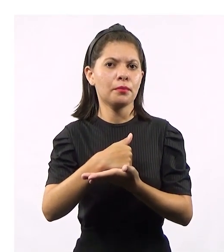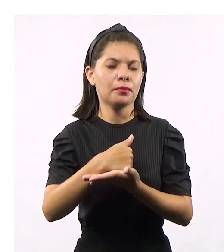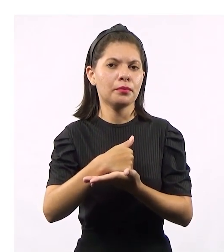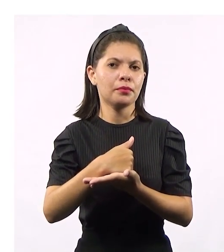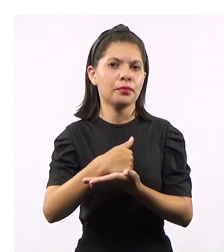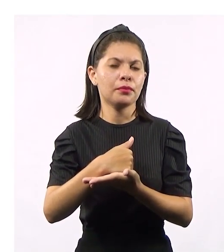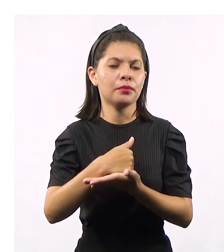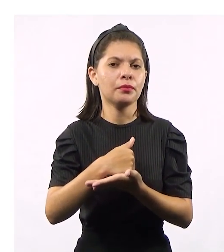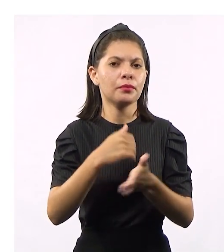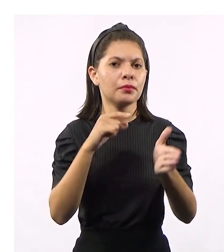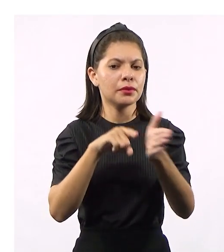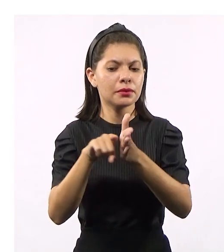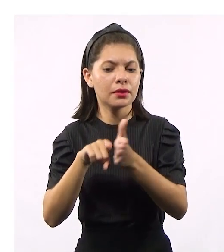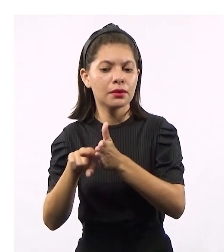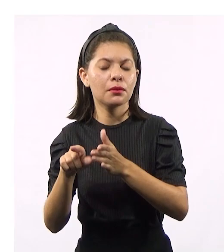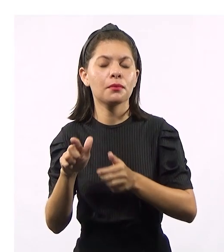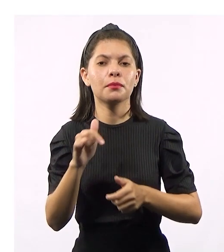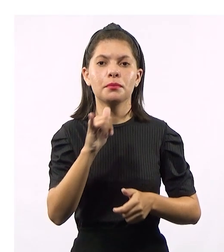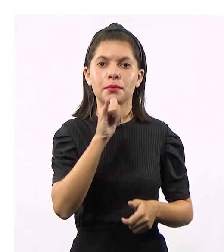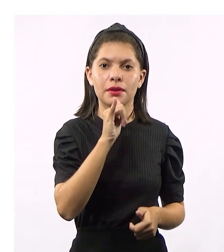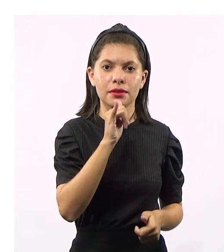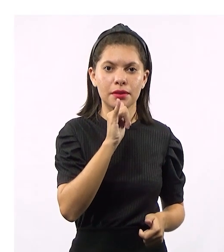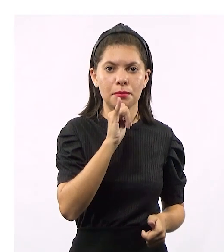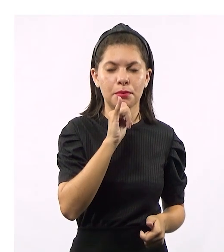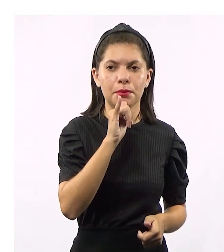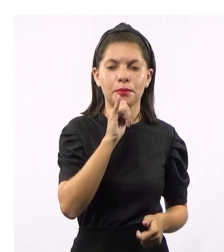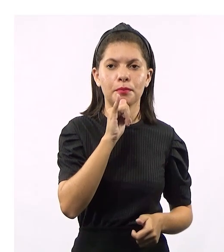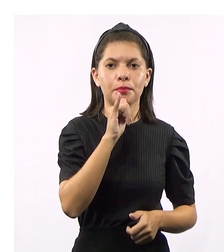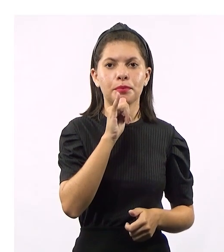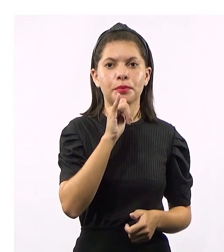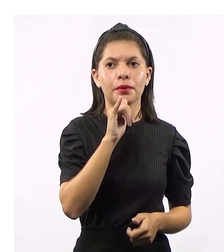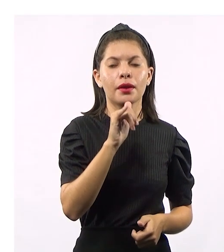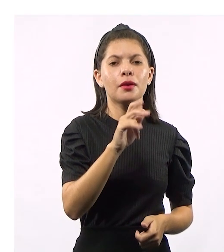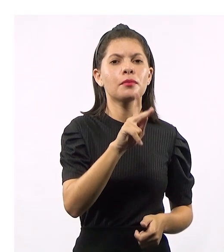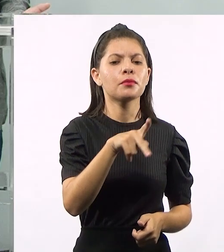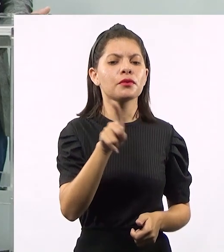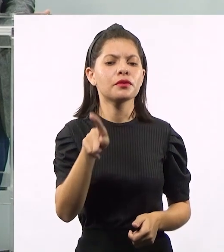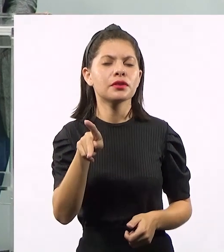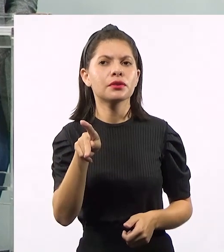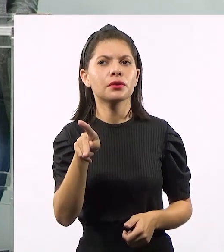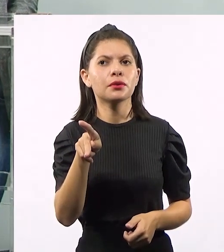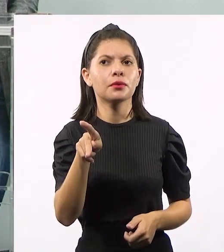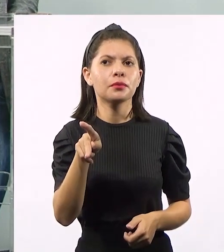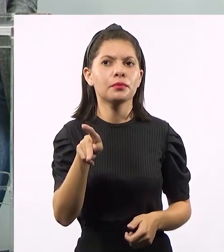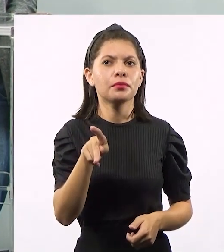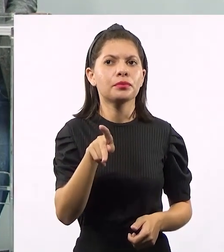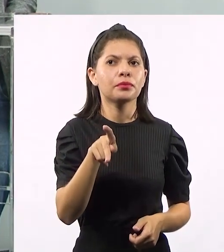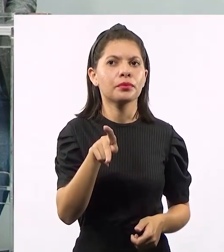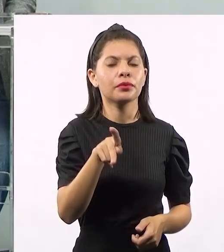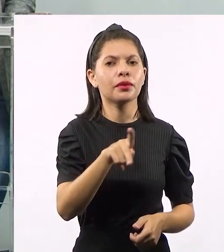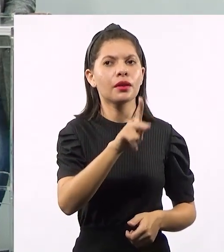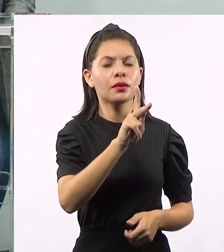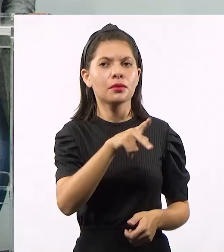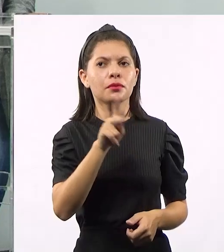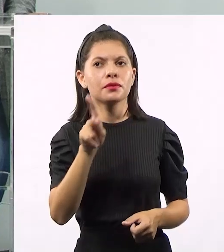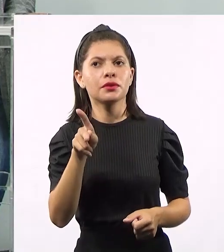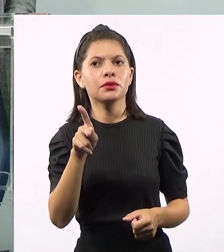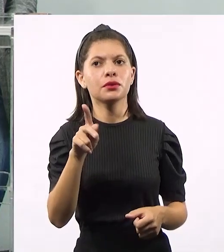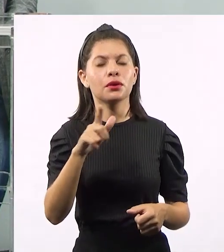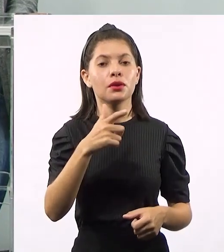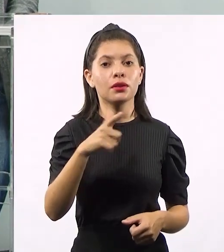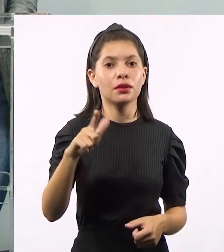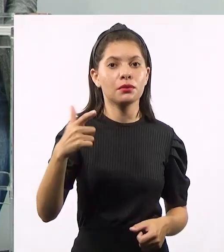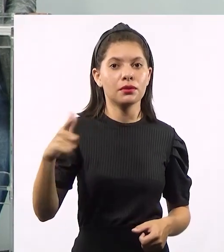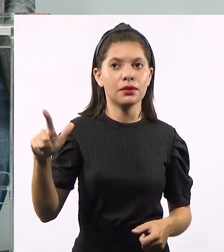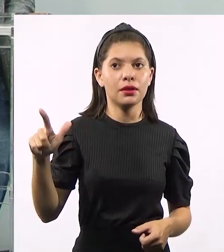pesquisador. Por exemplo, eu vou perguntar o perfil do professor, mas se o professor não tem aqueles níveis que estavam previstos,